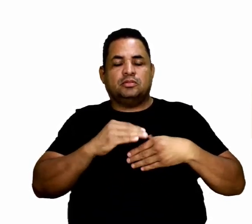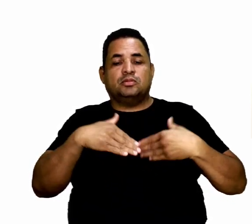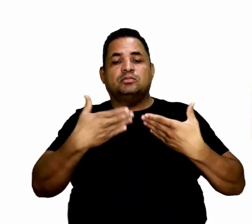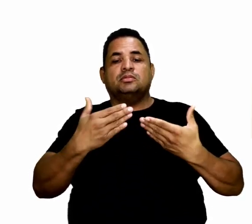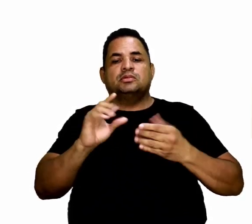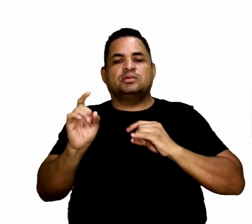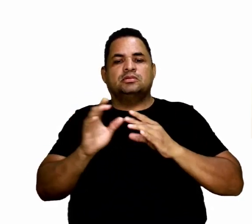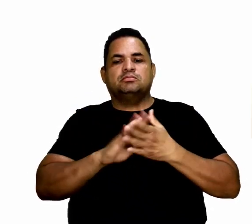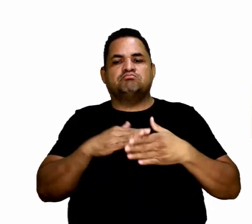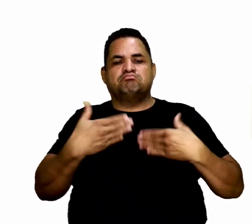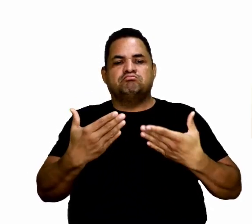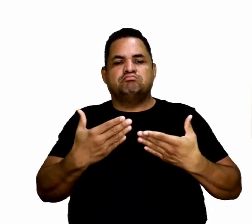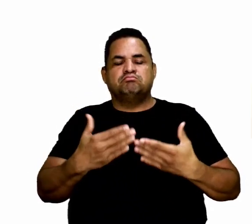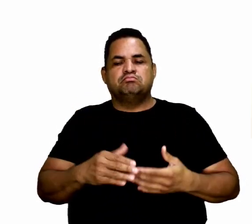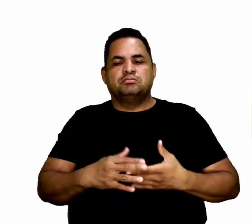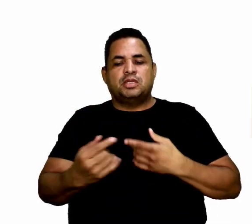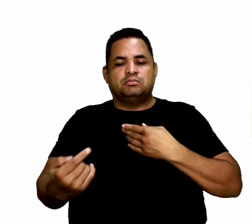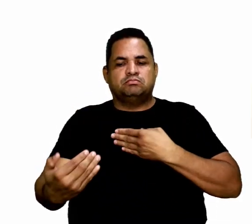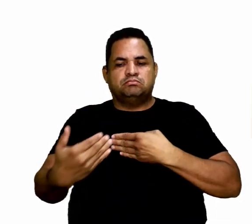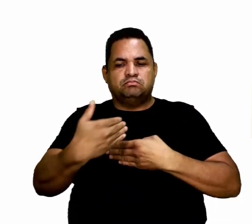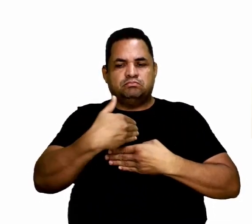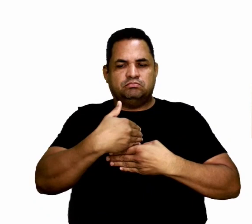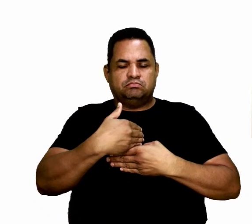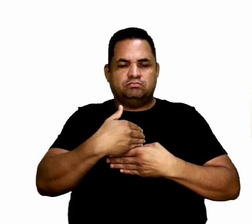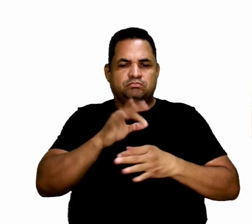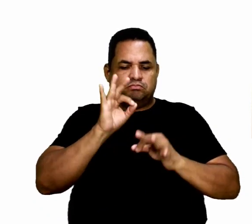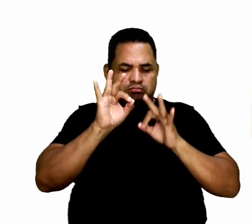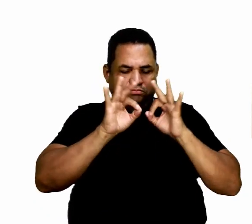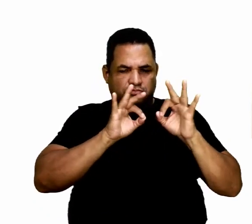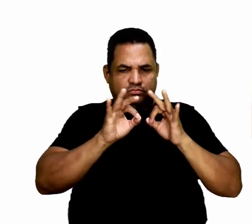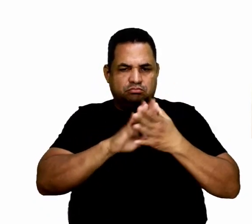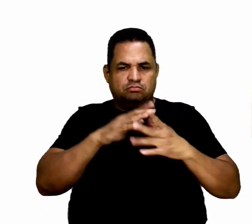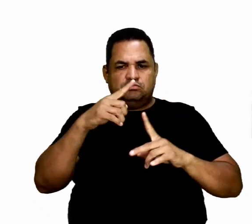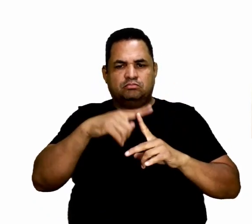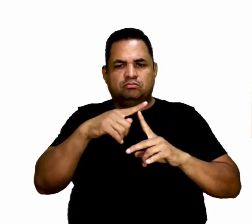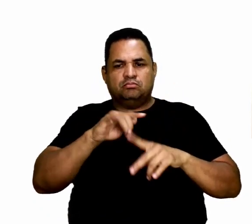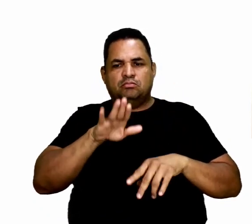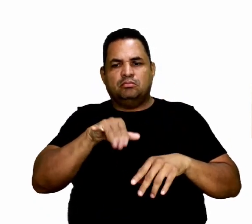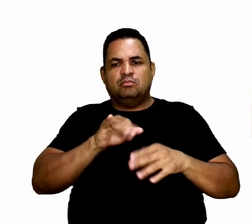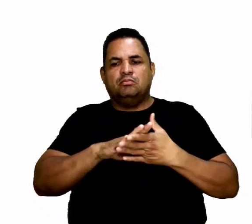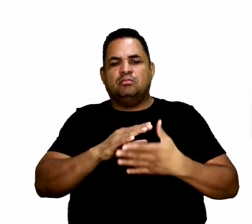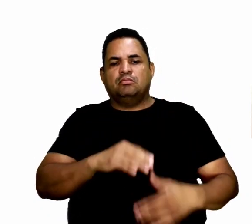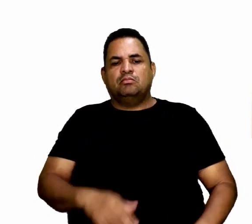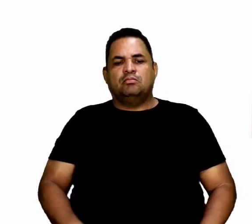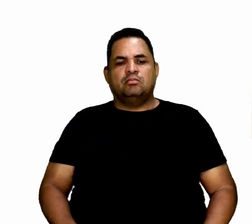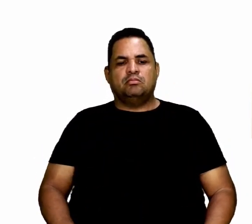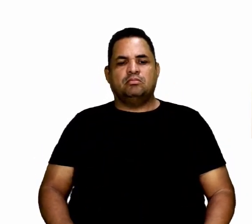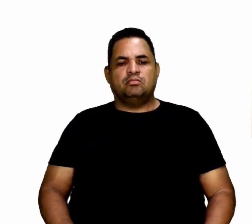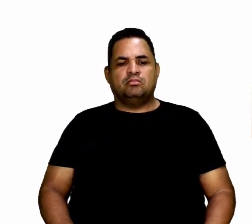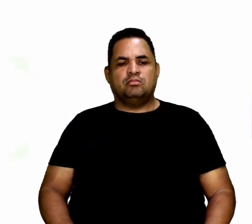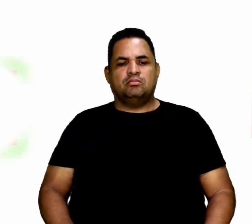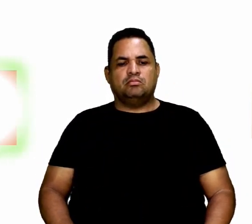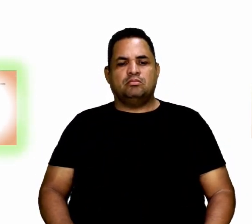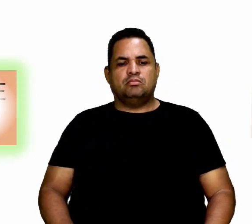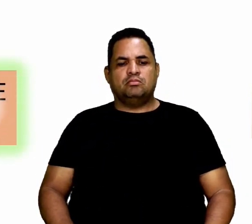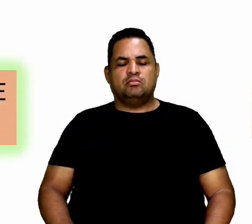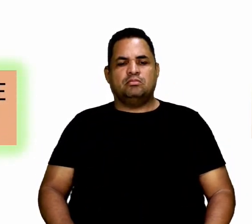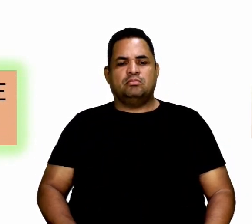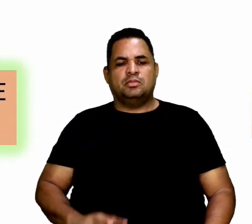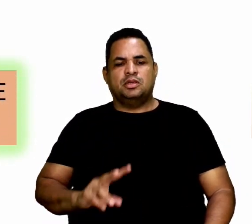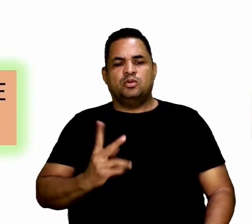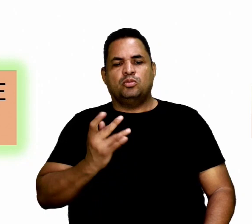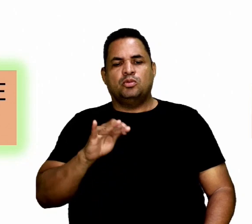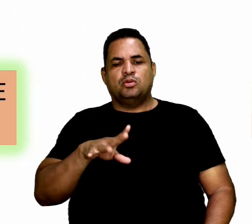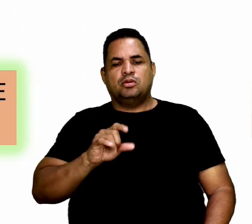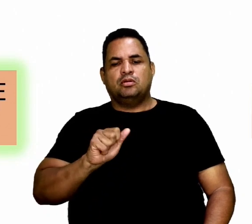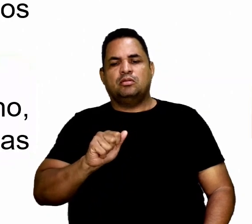cada exposição sucessiva ao mesmo invasor. Os tipos de imunidade adquiridas são a humoral, né,